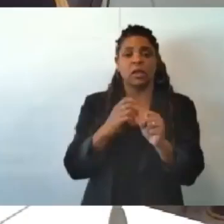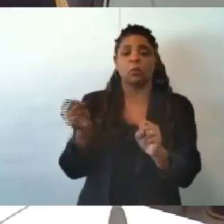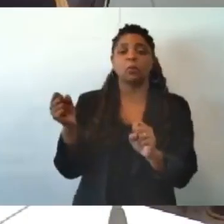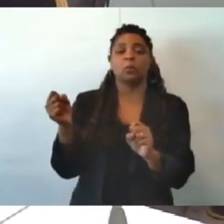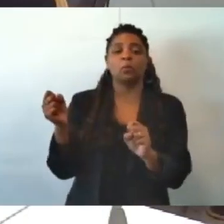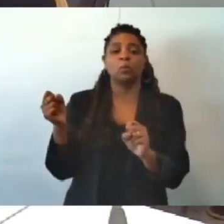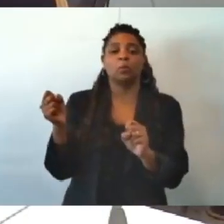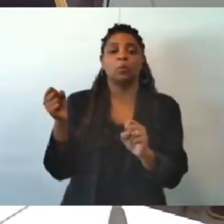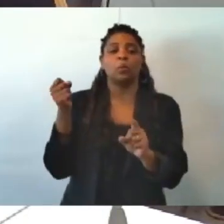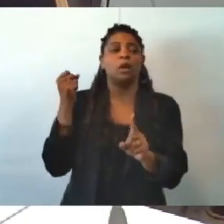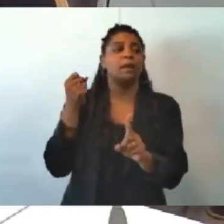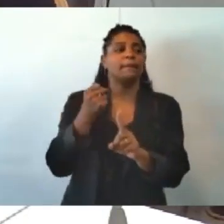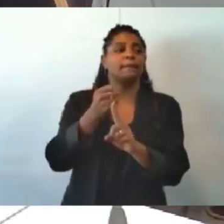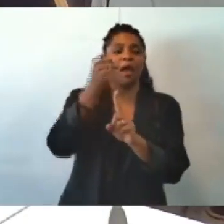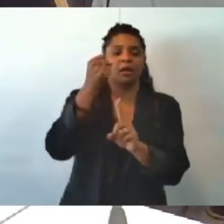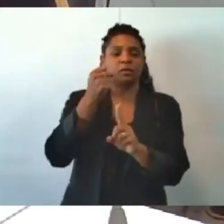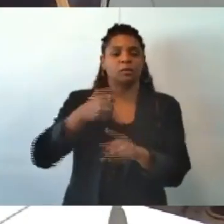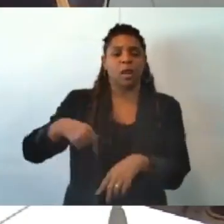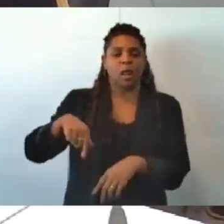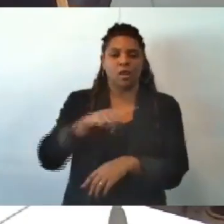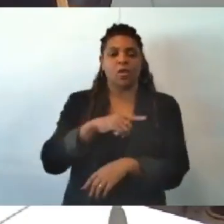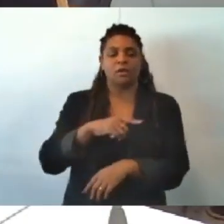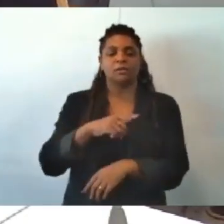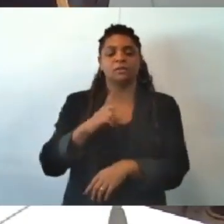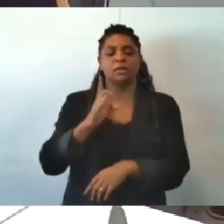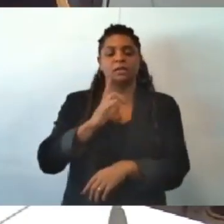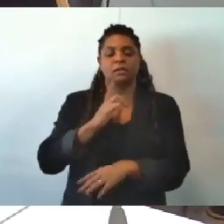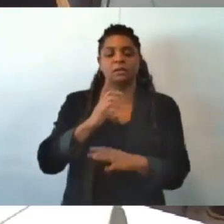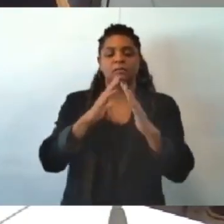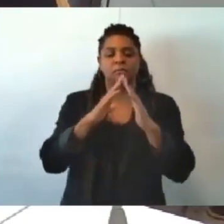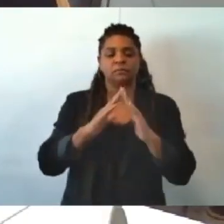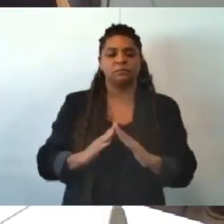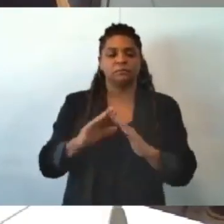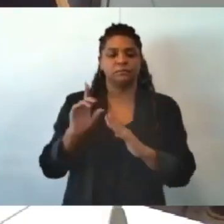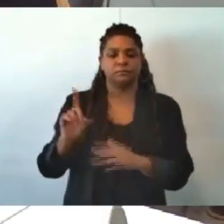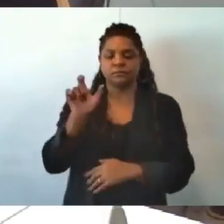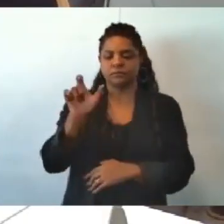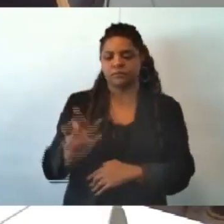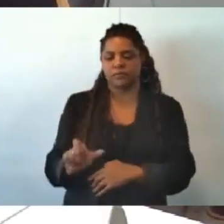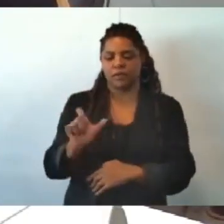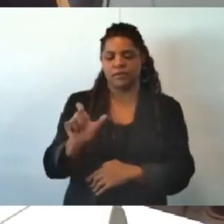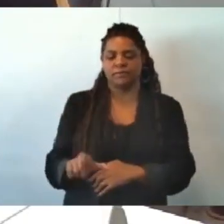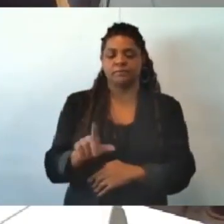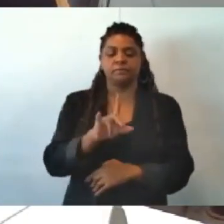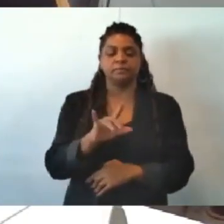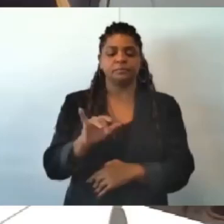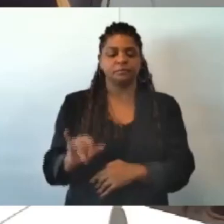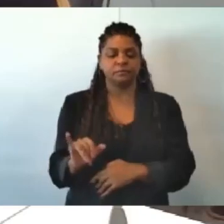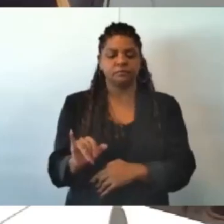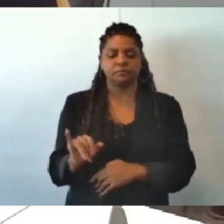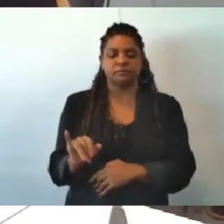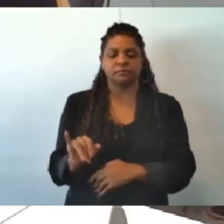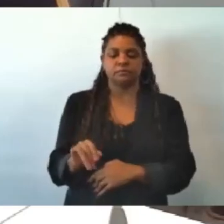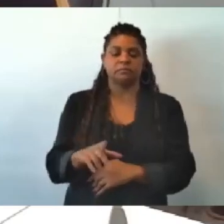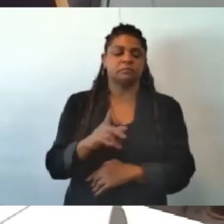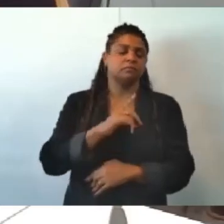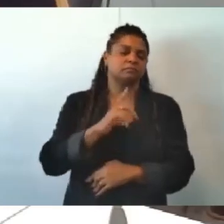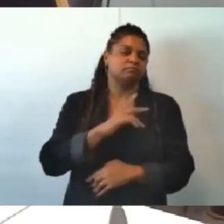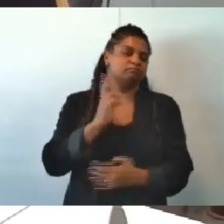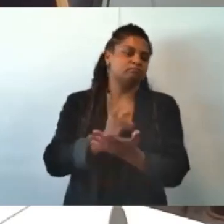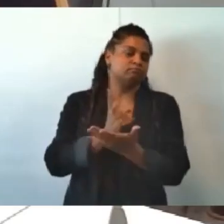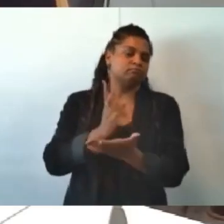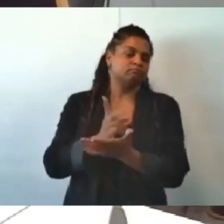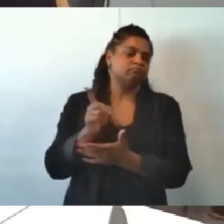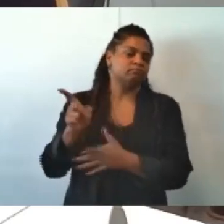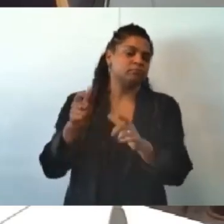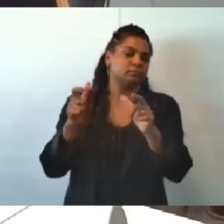que somos os moradores, somos as pessoas que irão passar, né, diariamente naquele local, e não adianta para